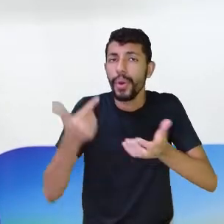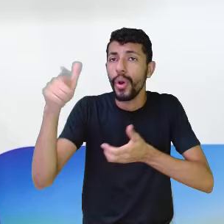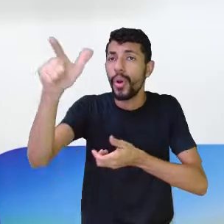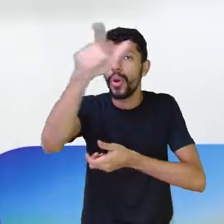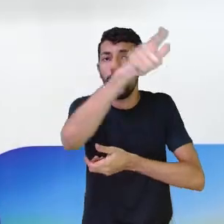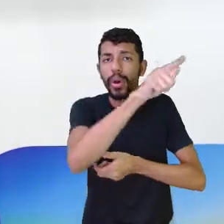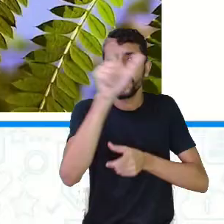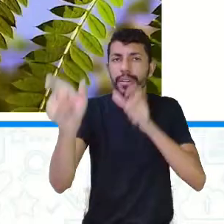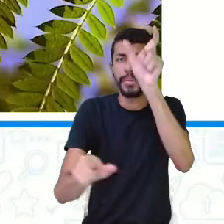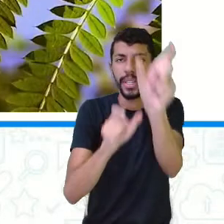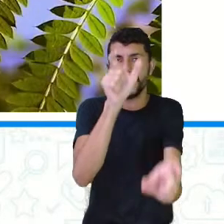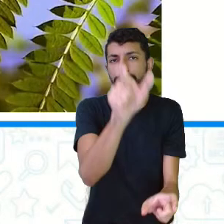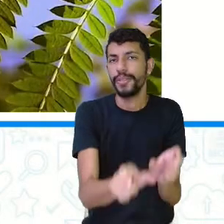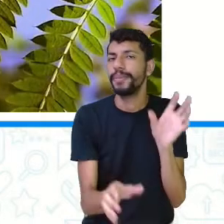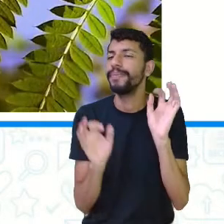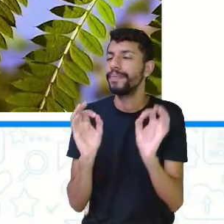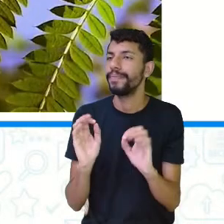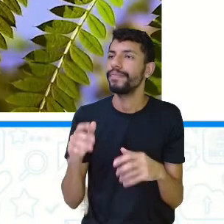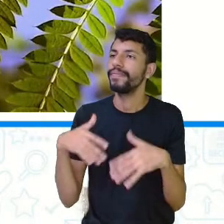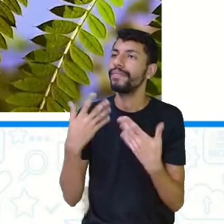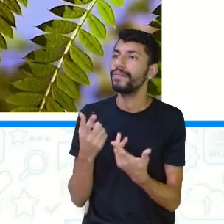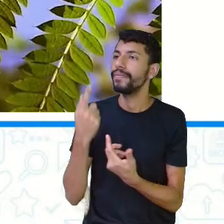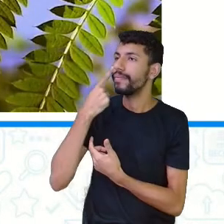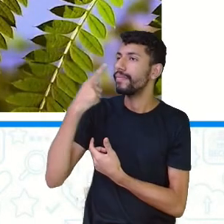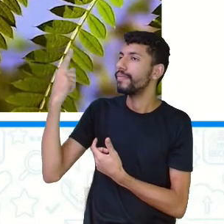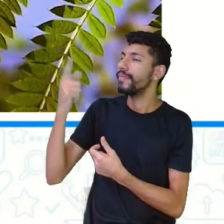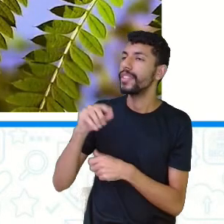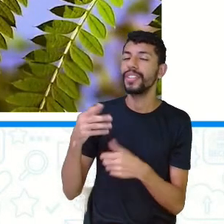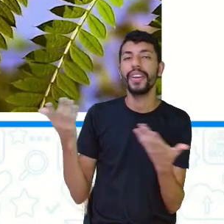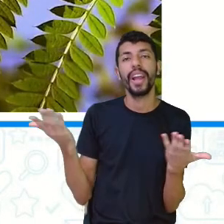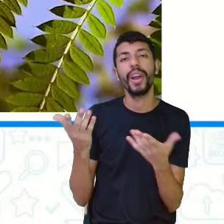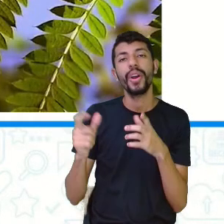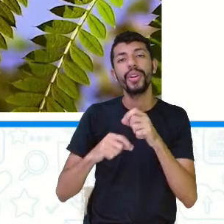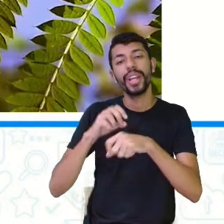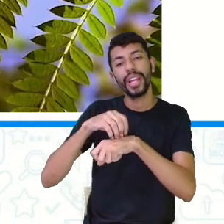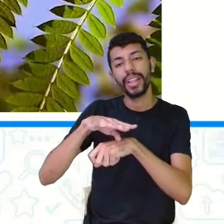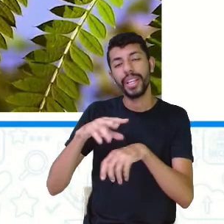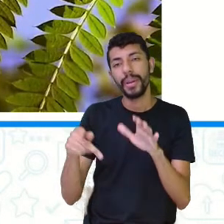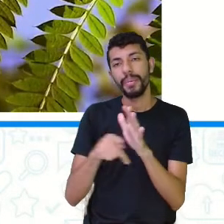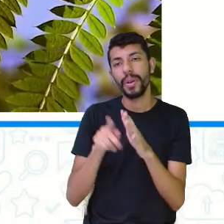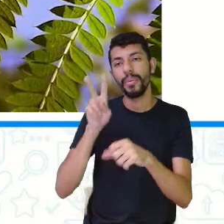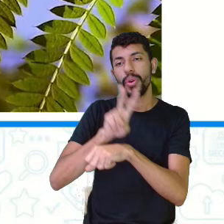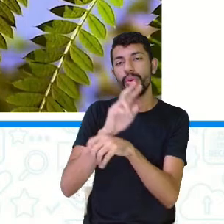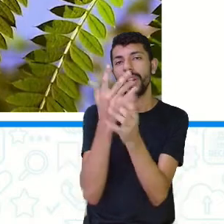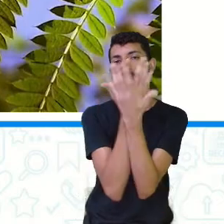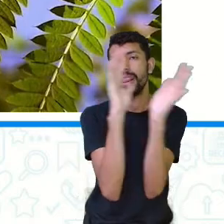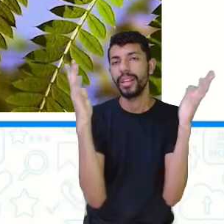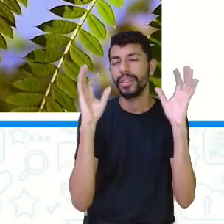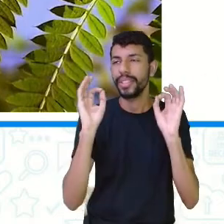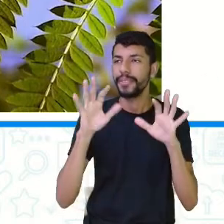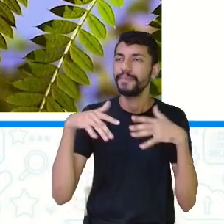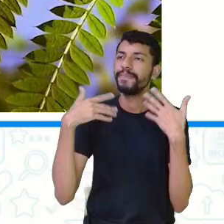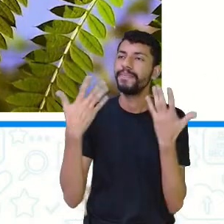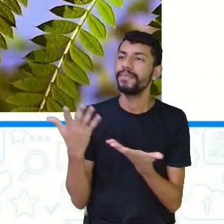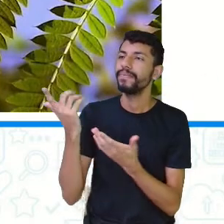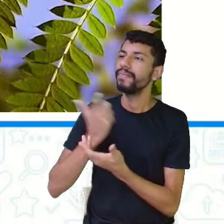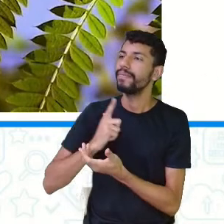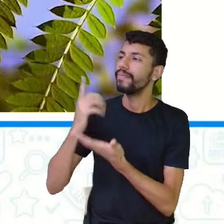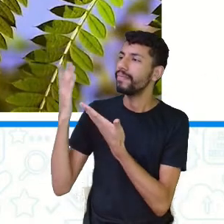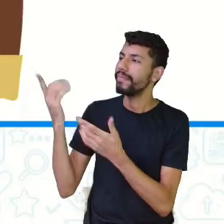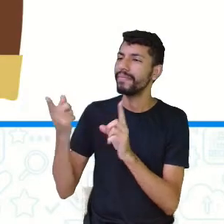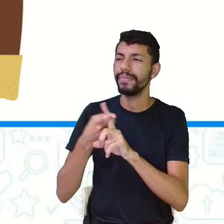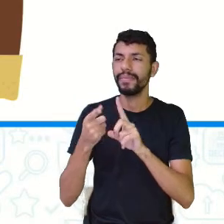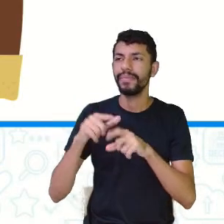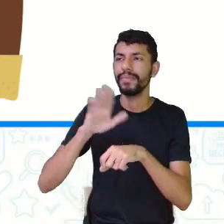ajudando. Vamos ver umas dicas aí de preservação da natureza? Então, temos essas e tem